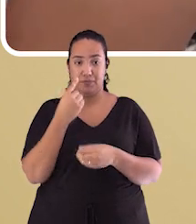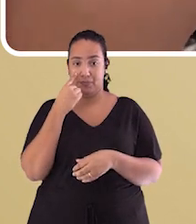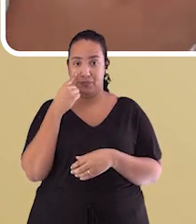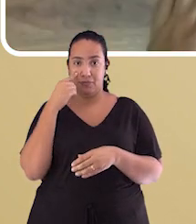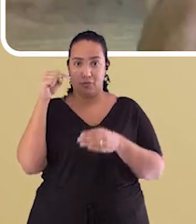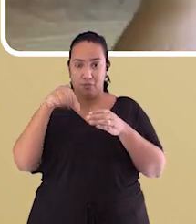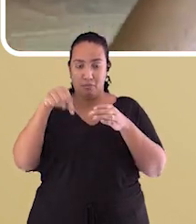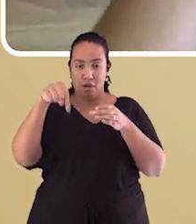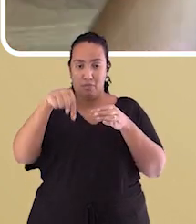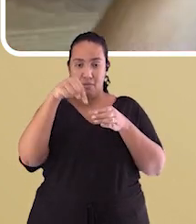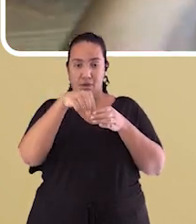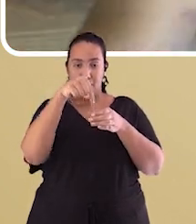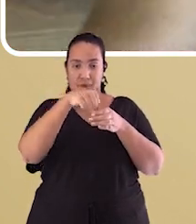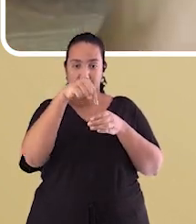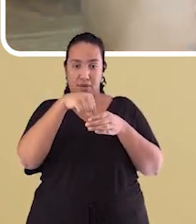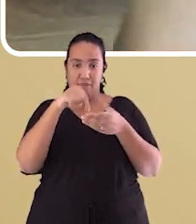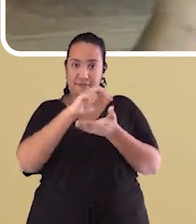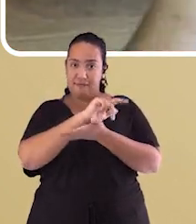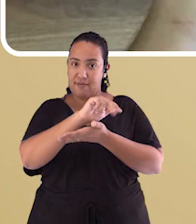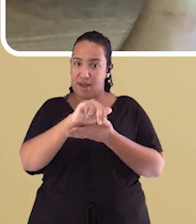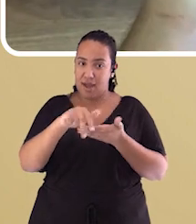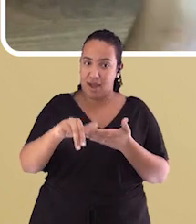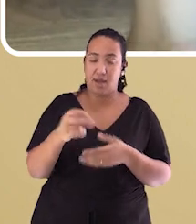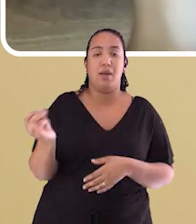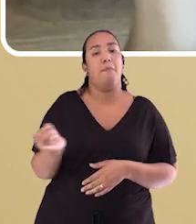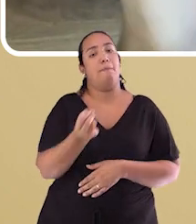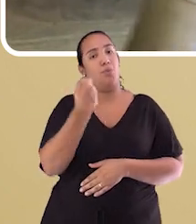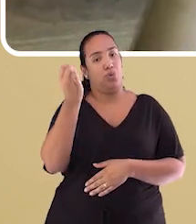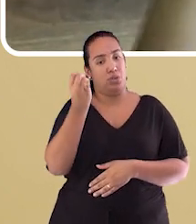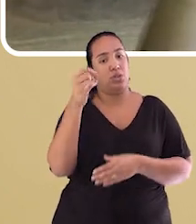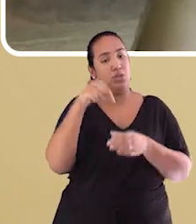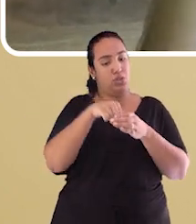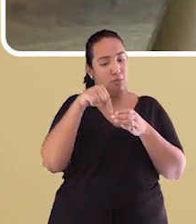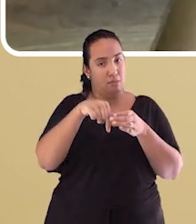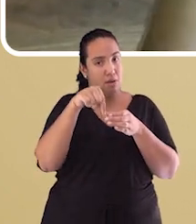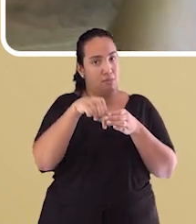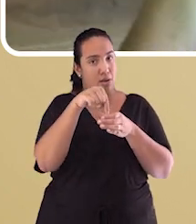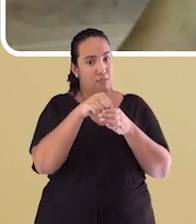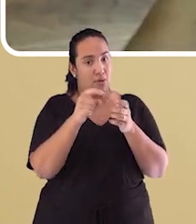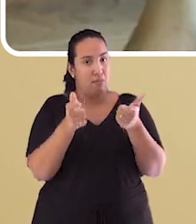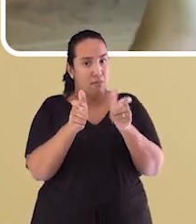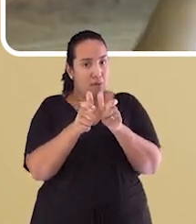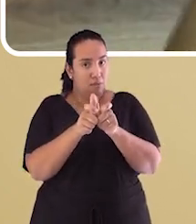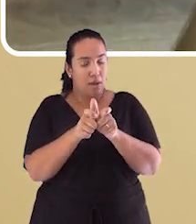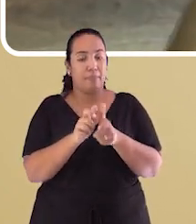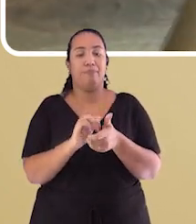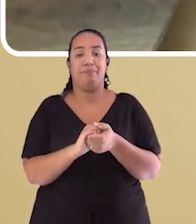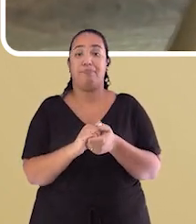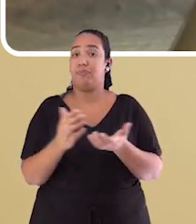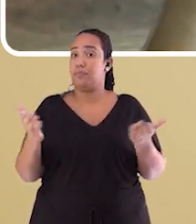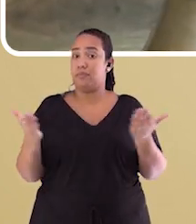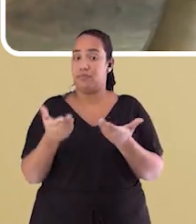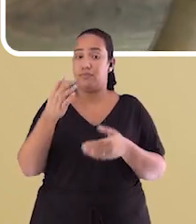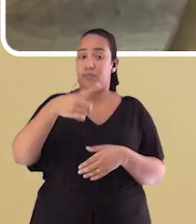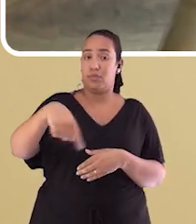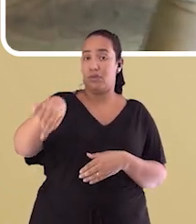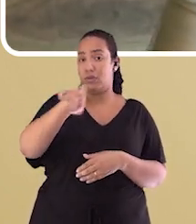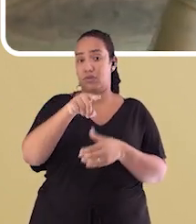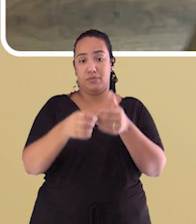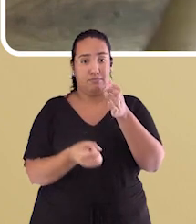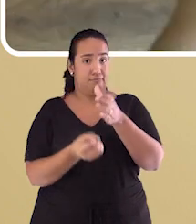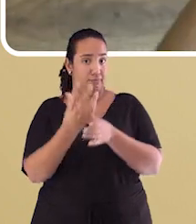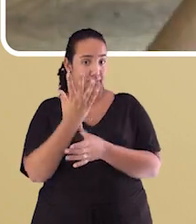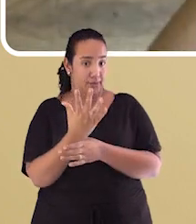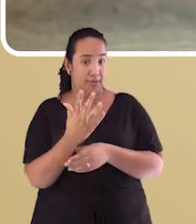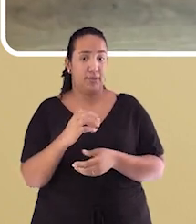ó, vários furinhos, né, pequenininhos. É importante que eles sejam pequenos. E agora a gente vai montar, né? Montar